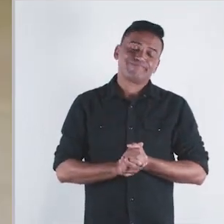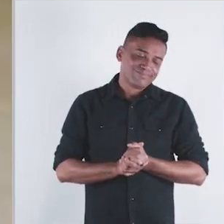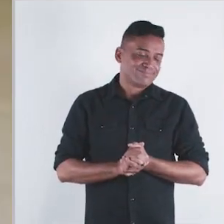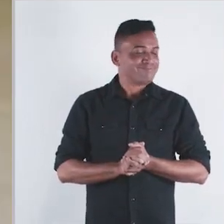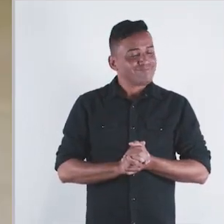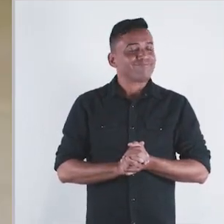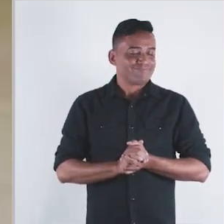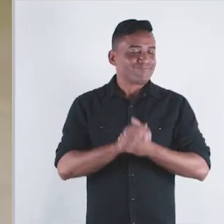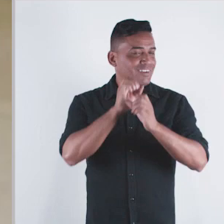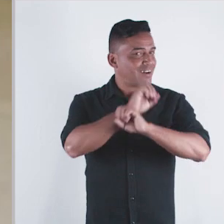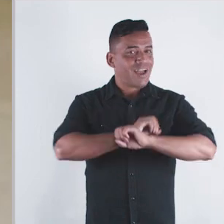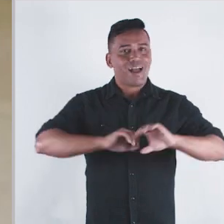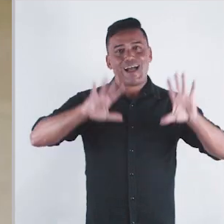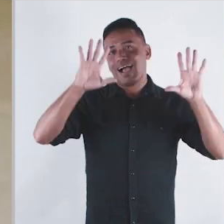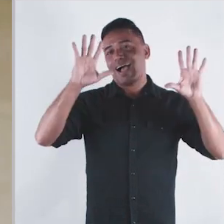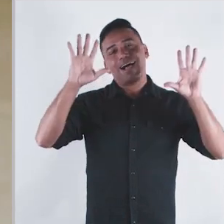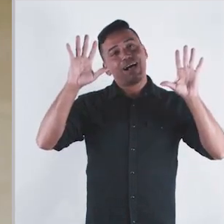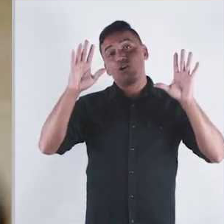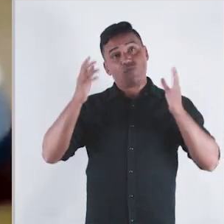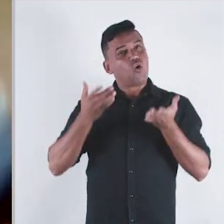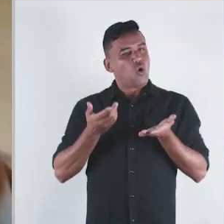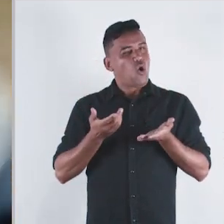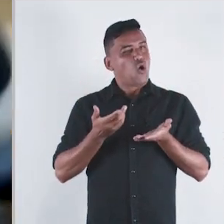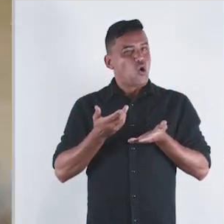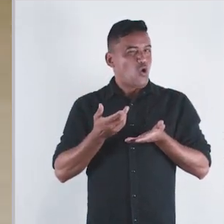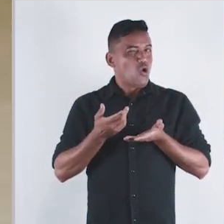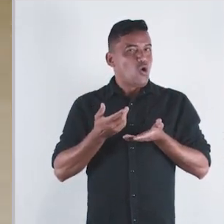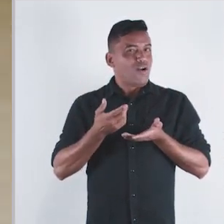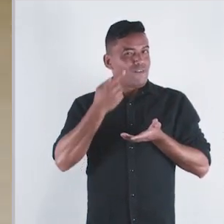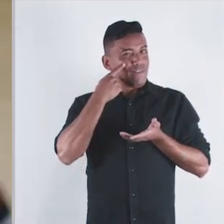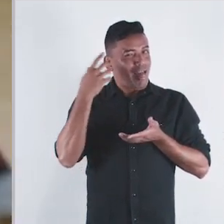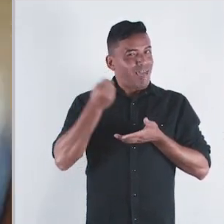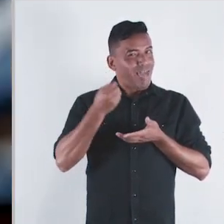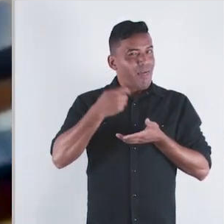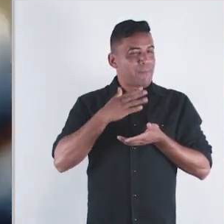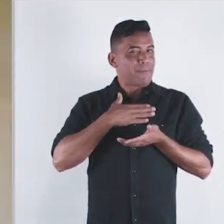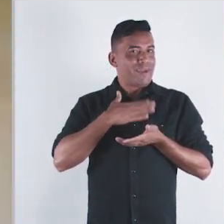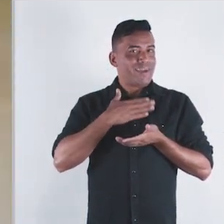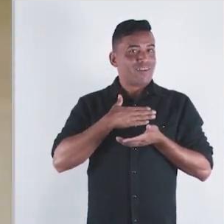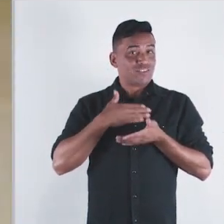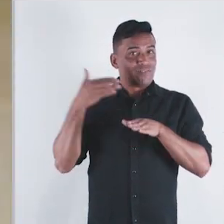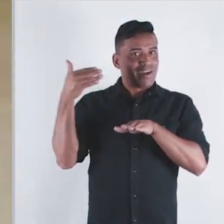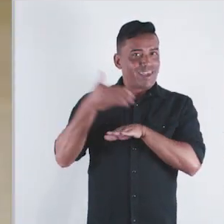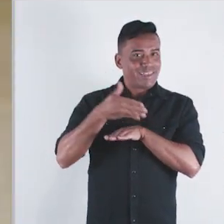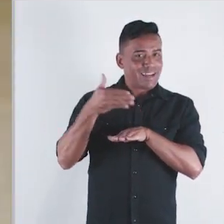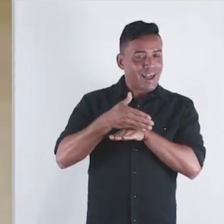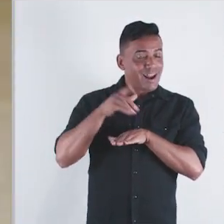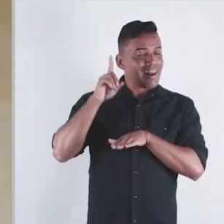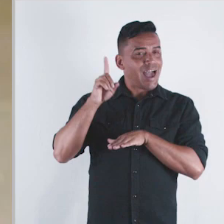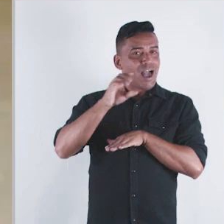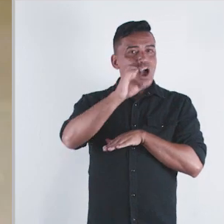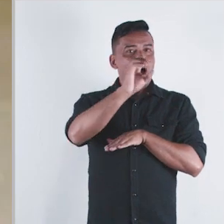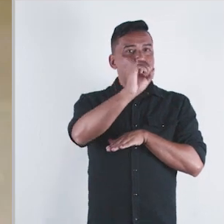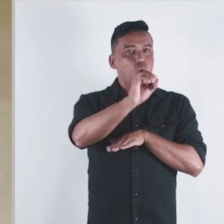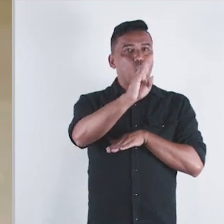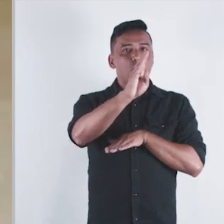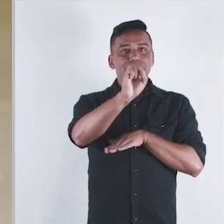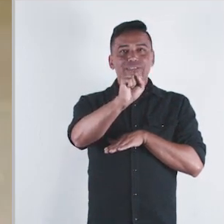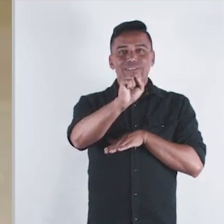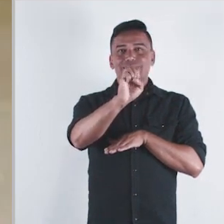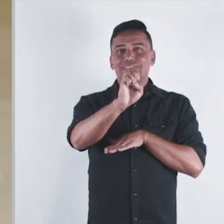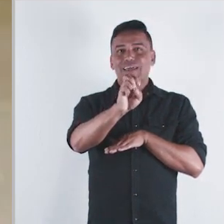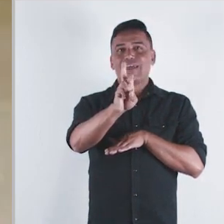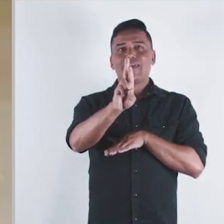eu vou puxar a sardinha para o meu lado e dizer, você vai entrar lá no Observatório da Literatura